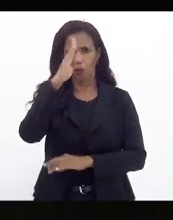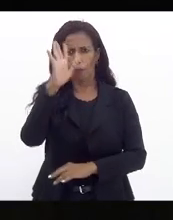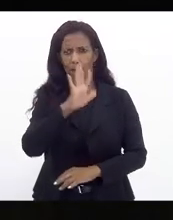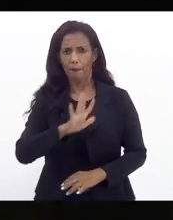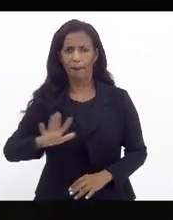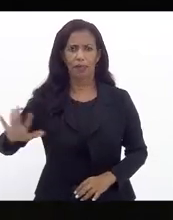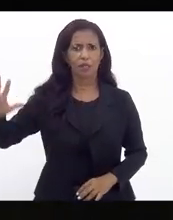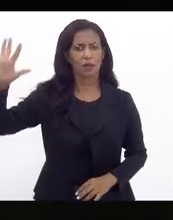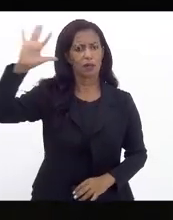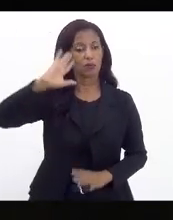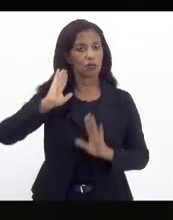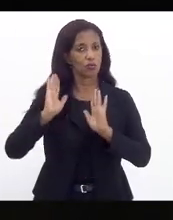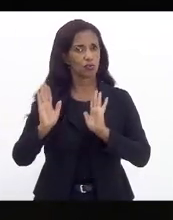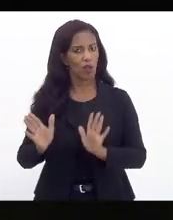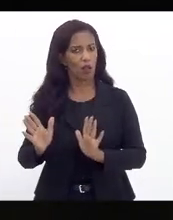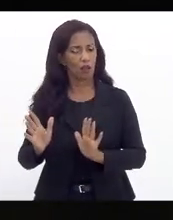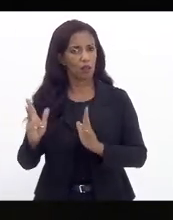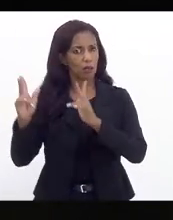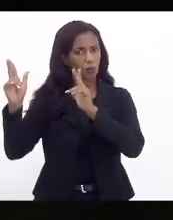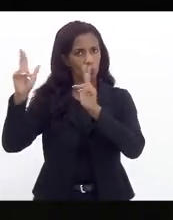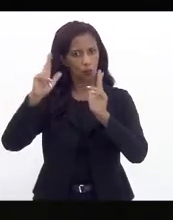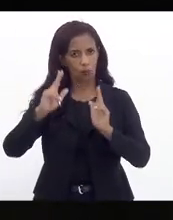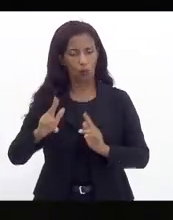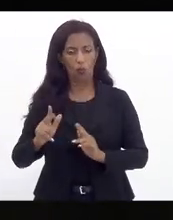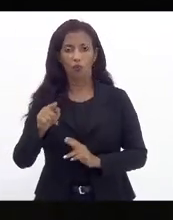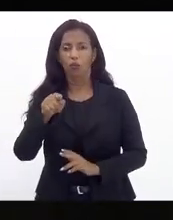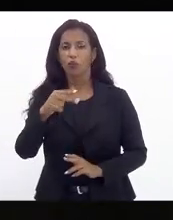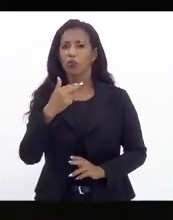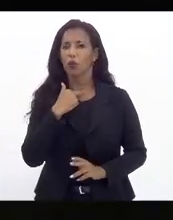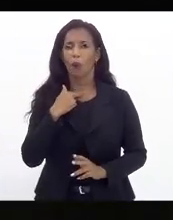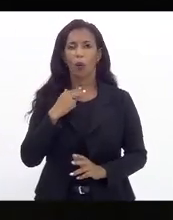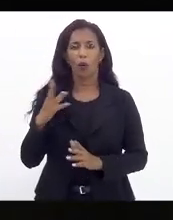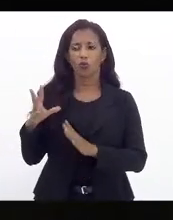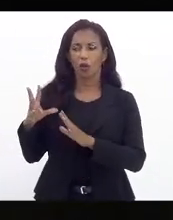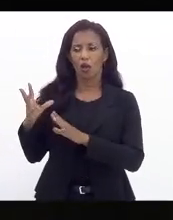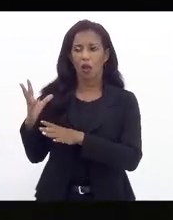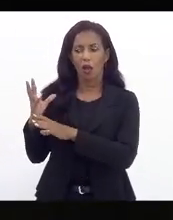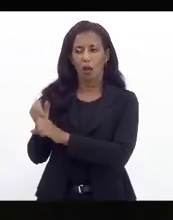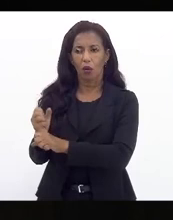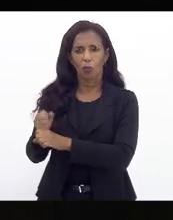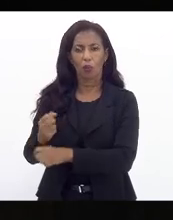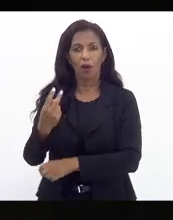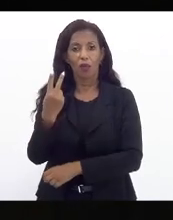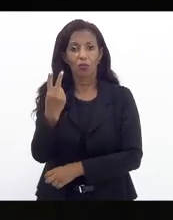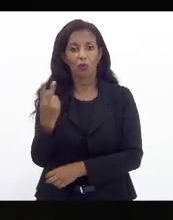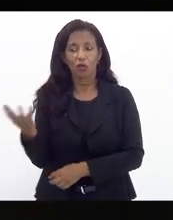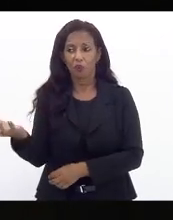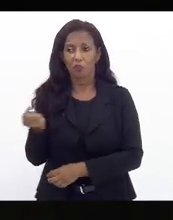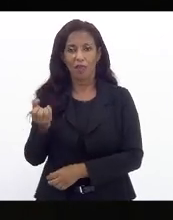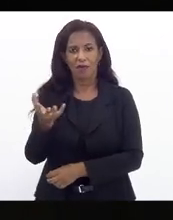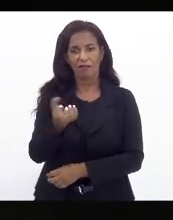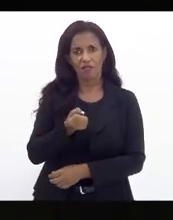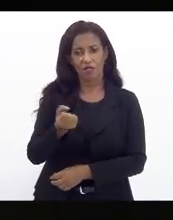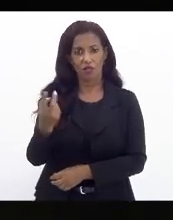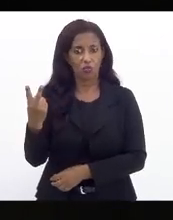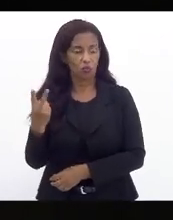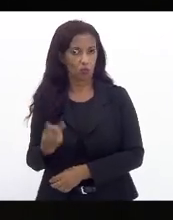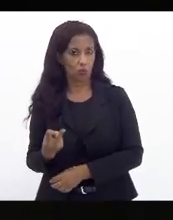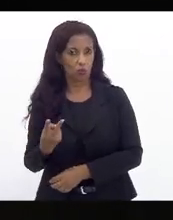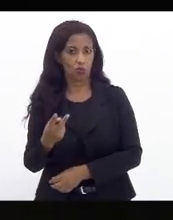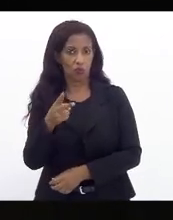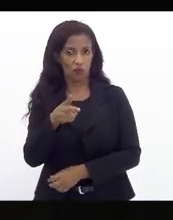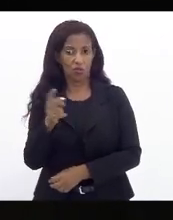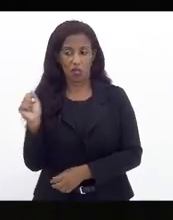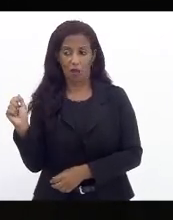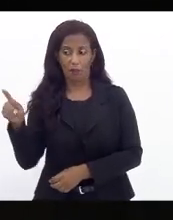já funciona dessa forma Você não pode acumular dois benefícios Por exemplo, você é